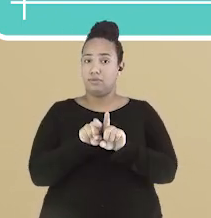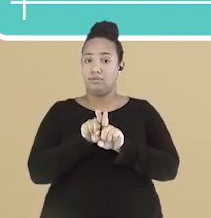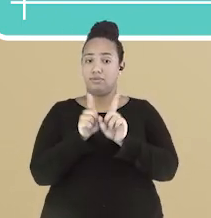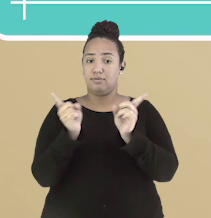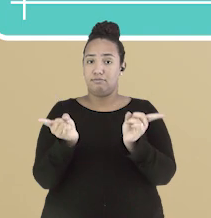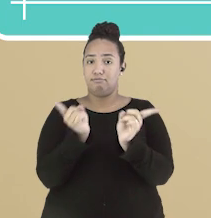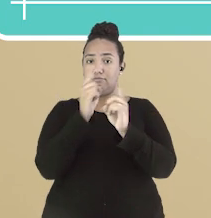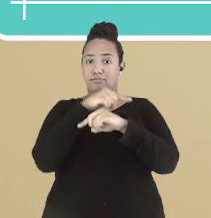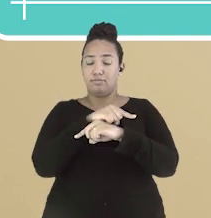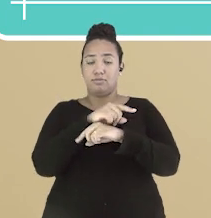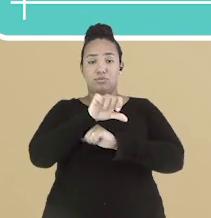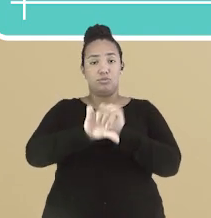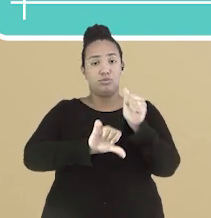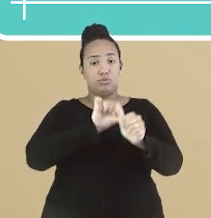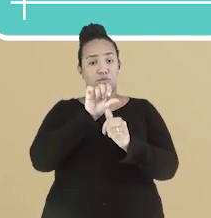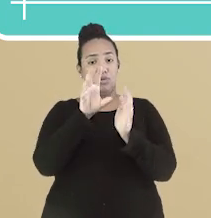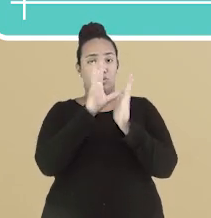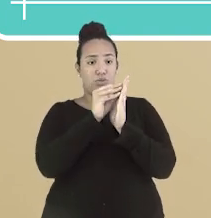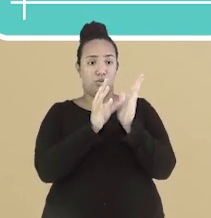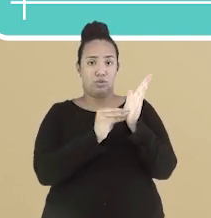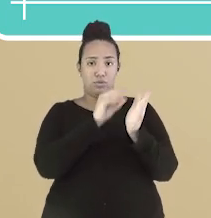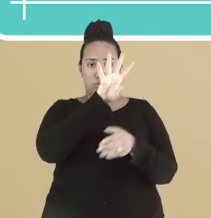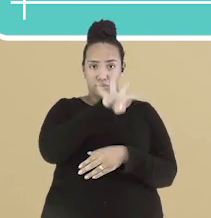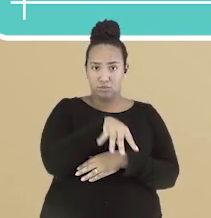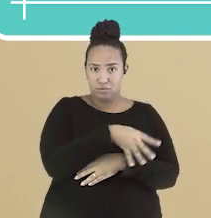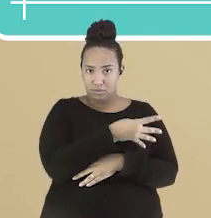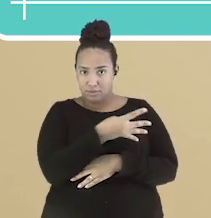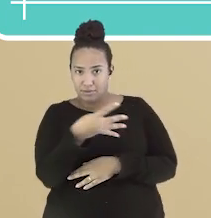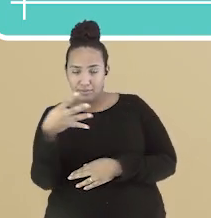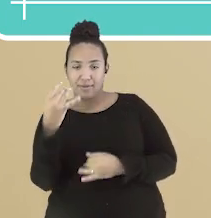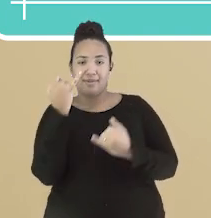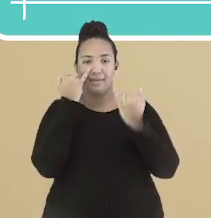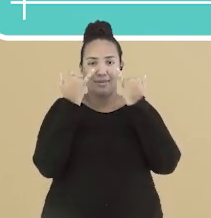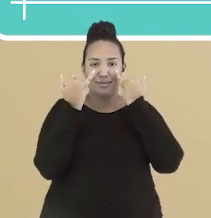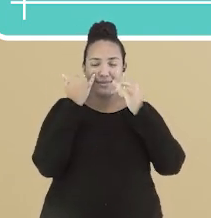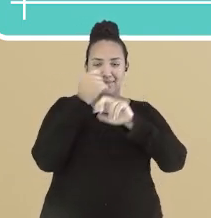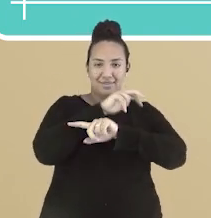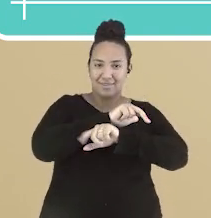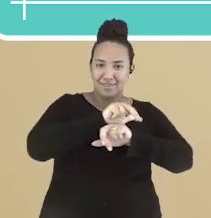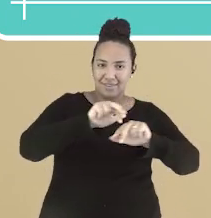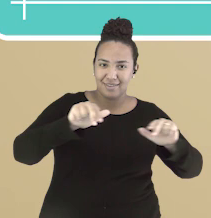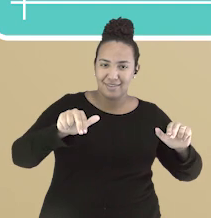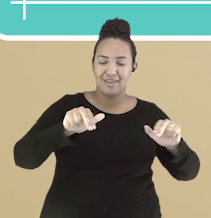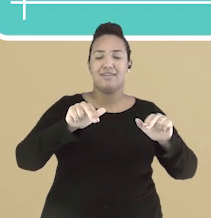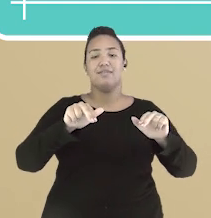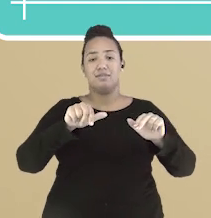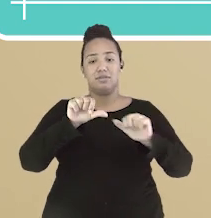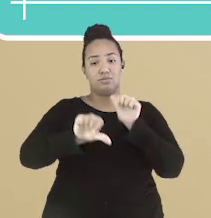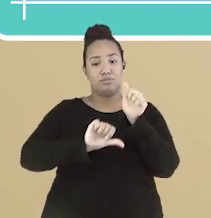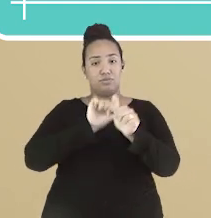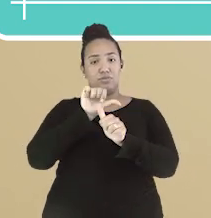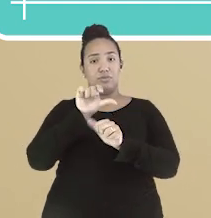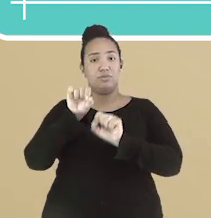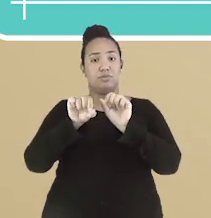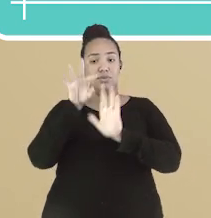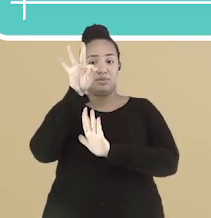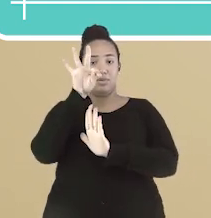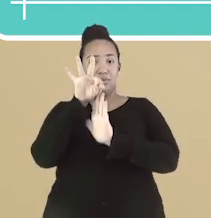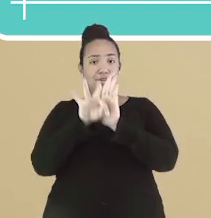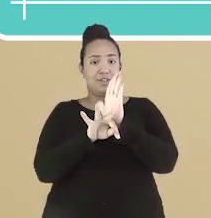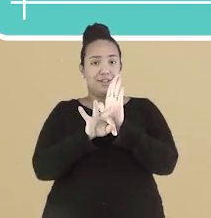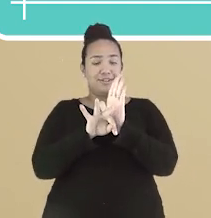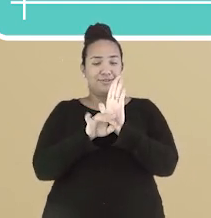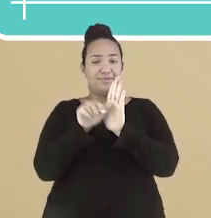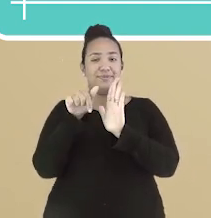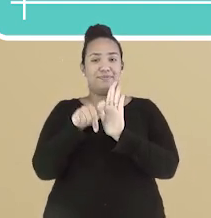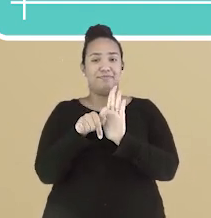contrário, transformar o conteúdo das tabelas, esquemas, infográficos, ilustrações, etc., em texto discursivo,